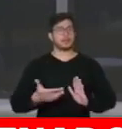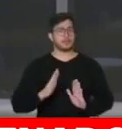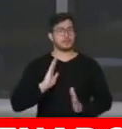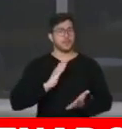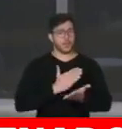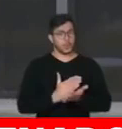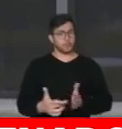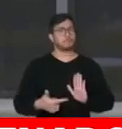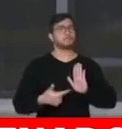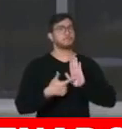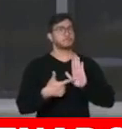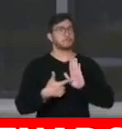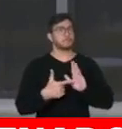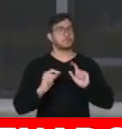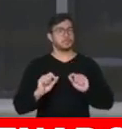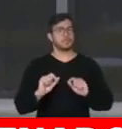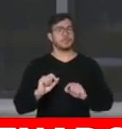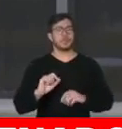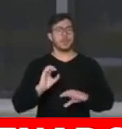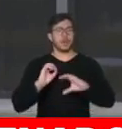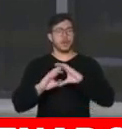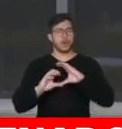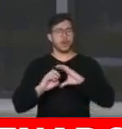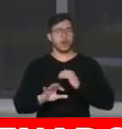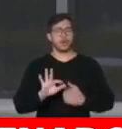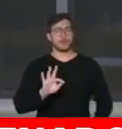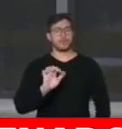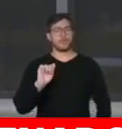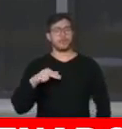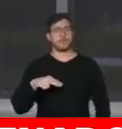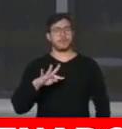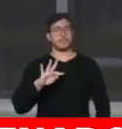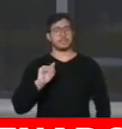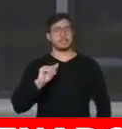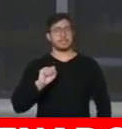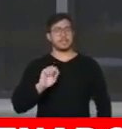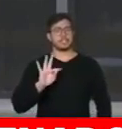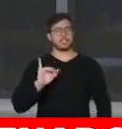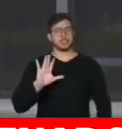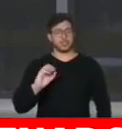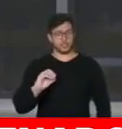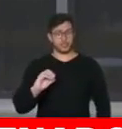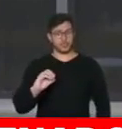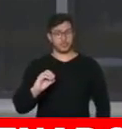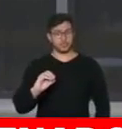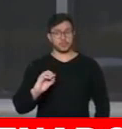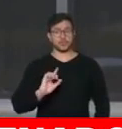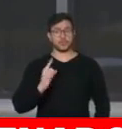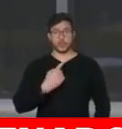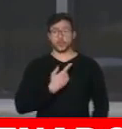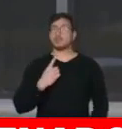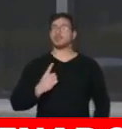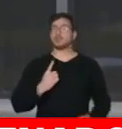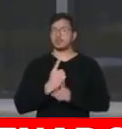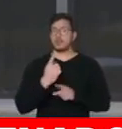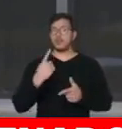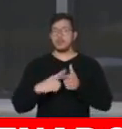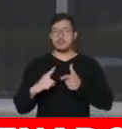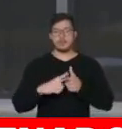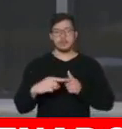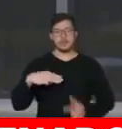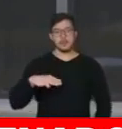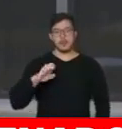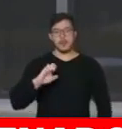programa Fantástico da Globo, nós vimos a parafernália da corrupção no MEC. Não tendo mais como fugir, peço a Vossa Excelência